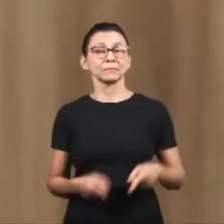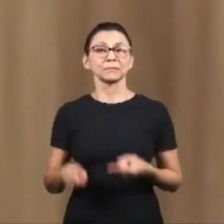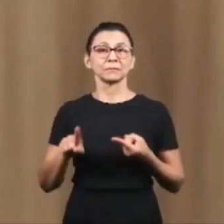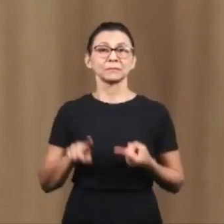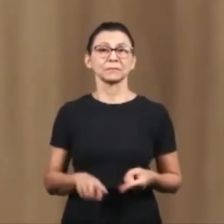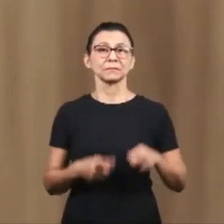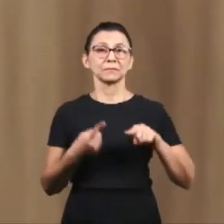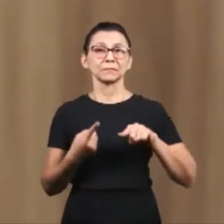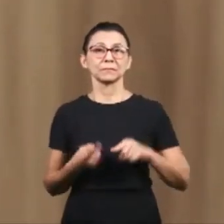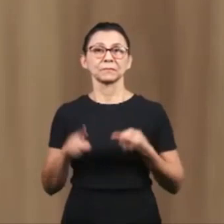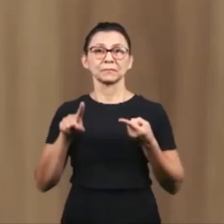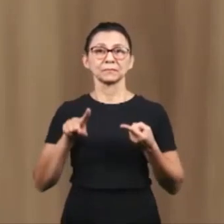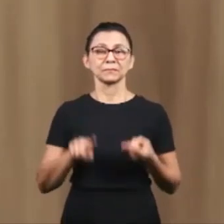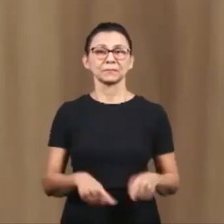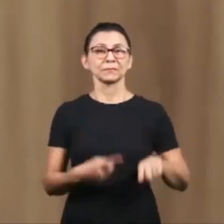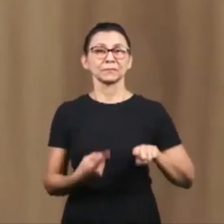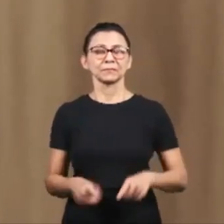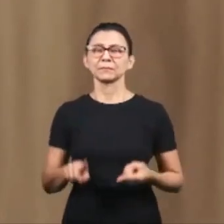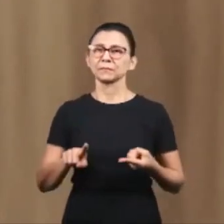quatro.